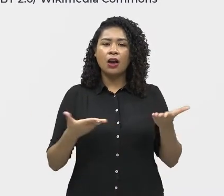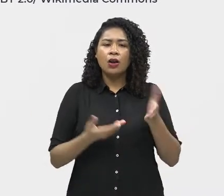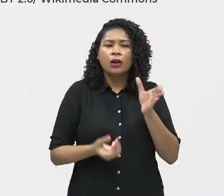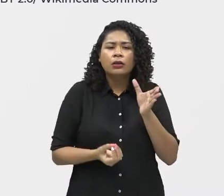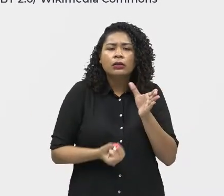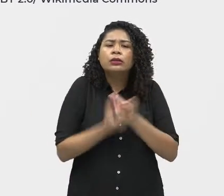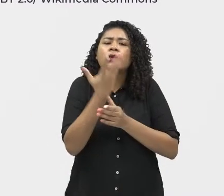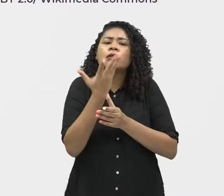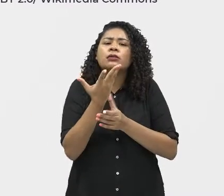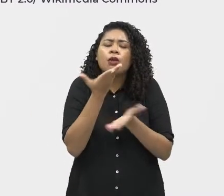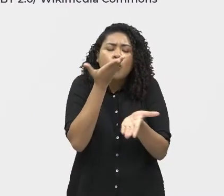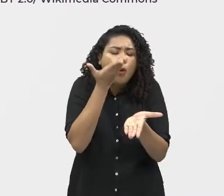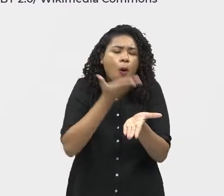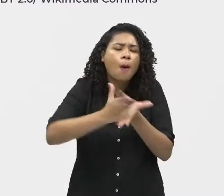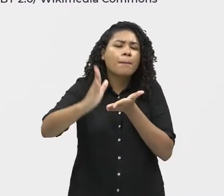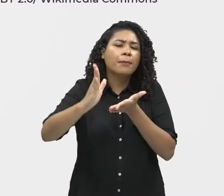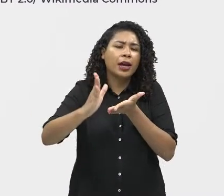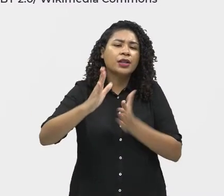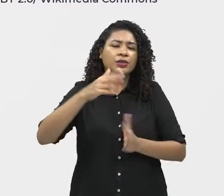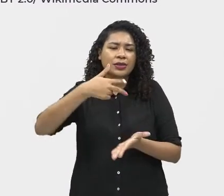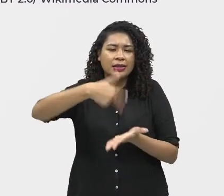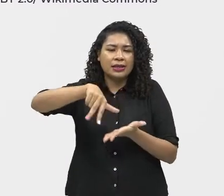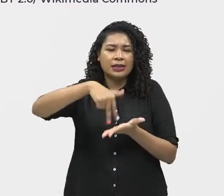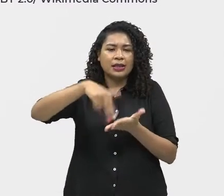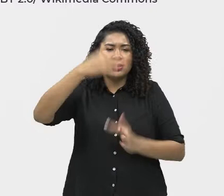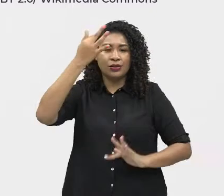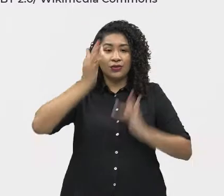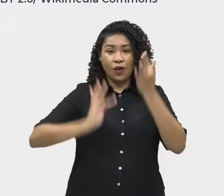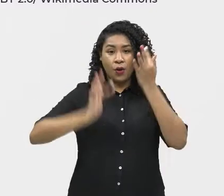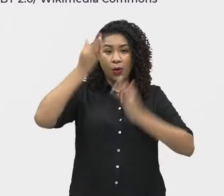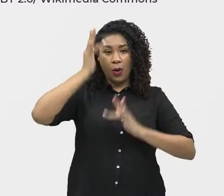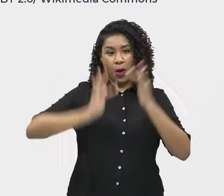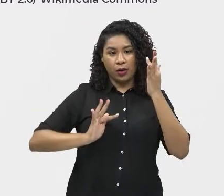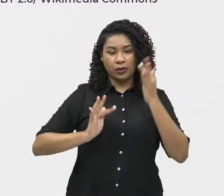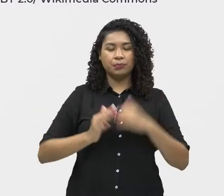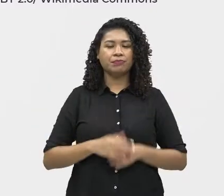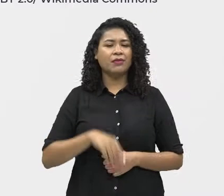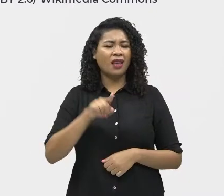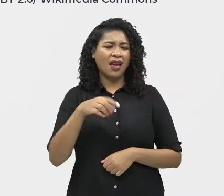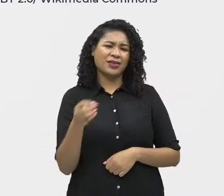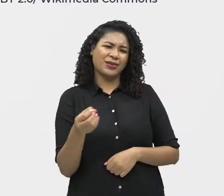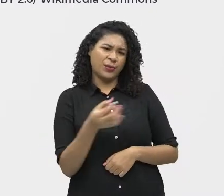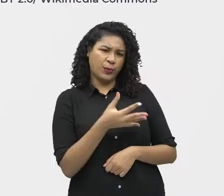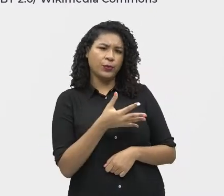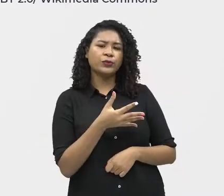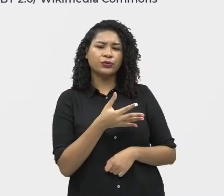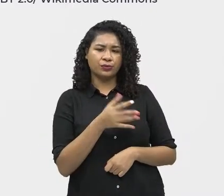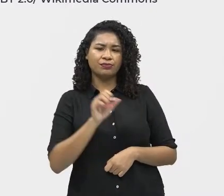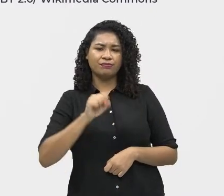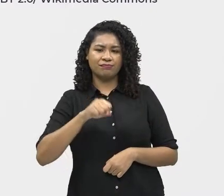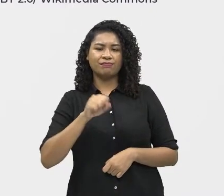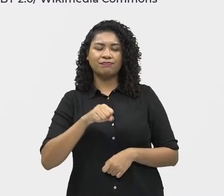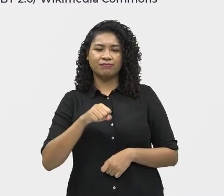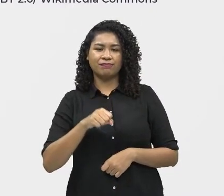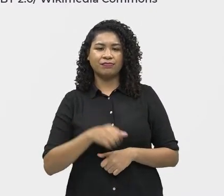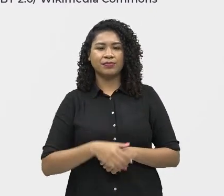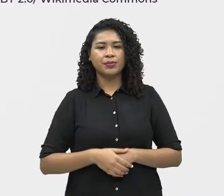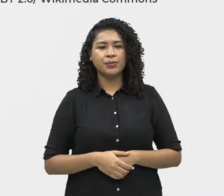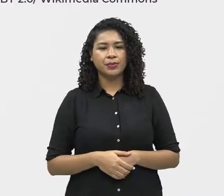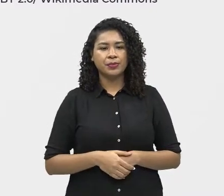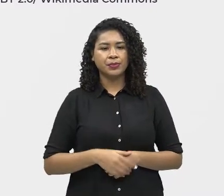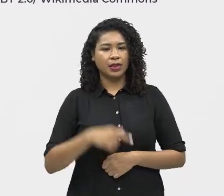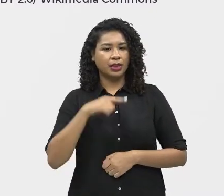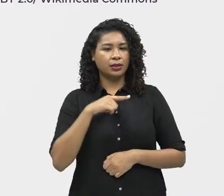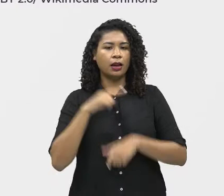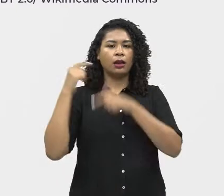da dança folclórica brasileira. É relativamente recente, resultando do encontro